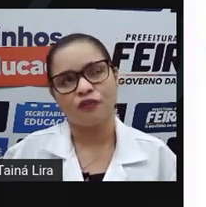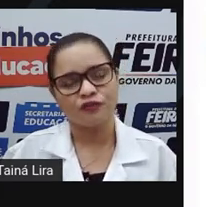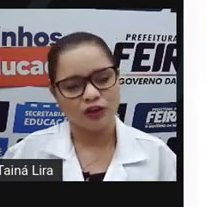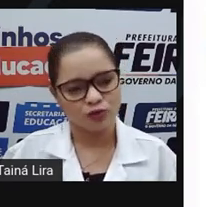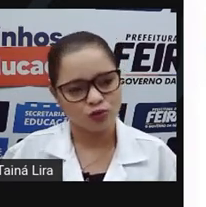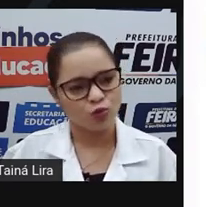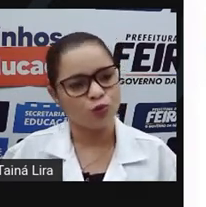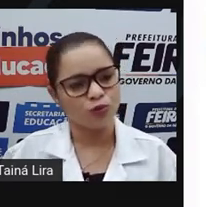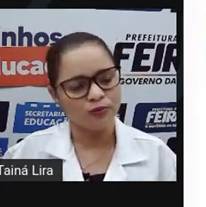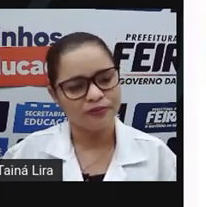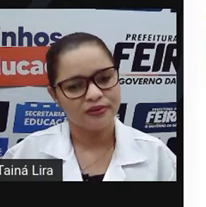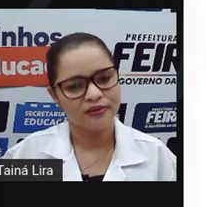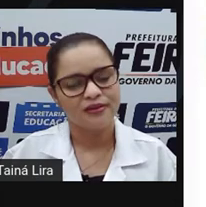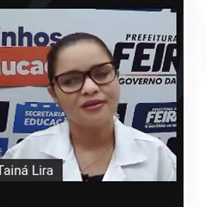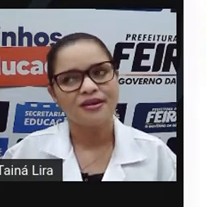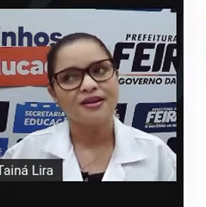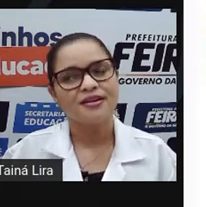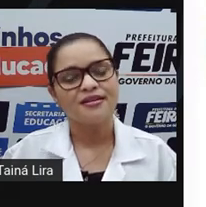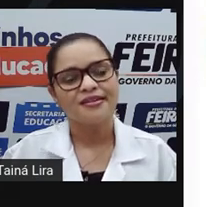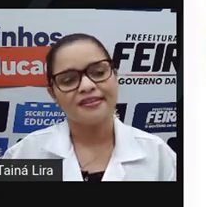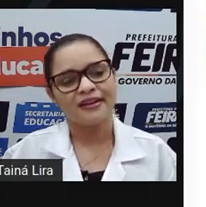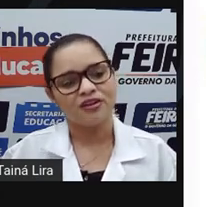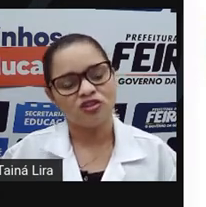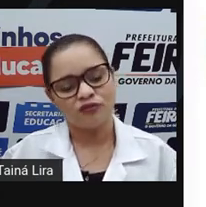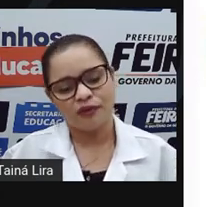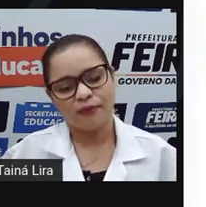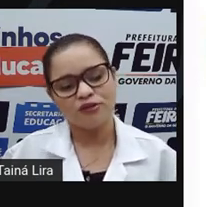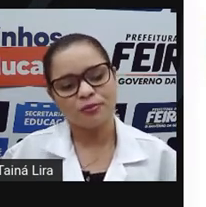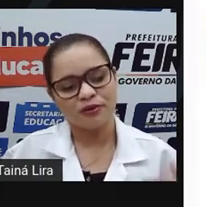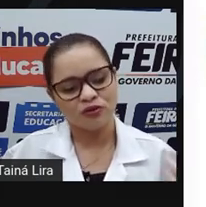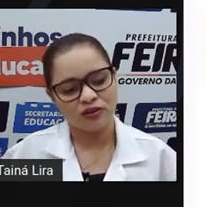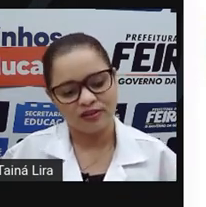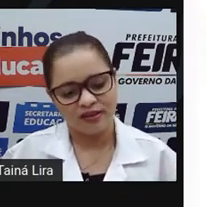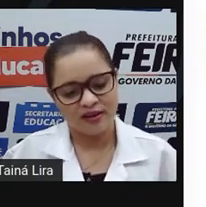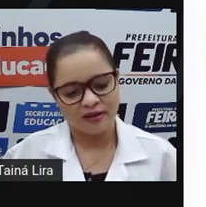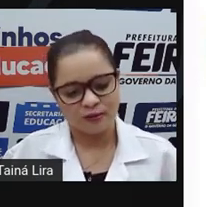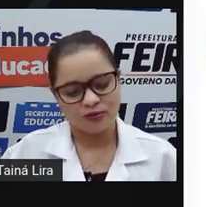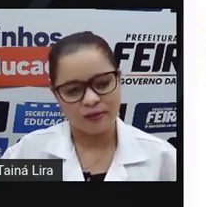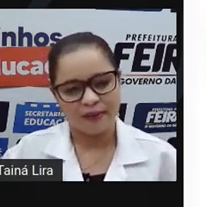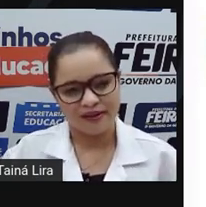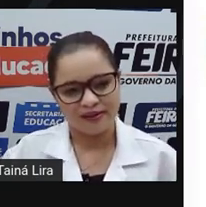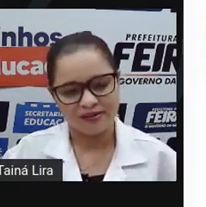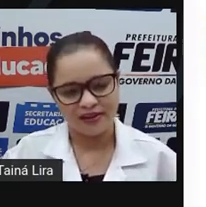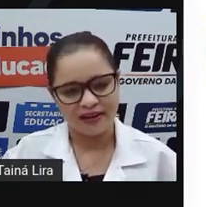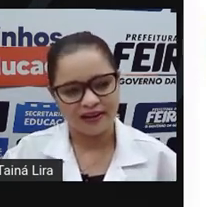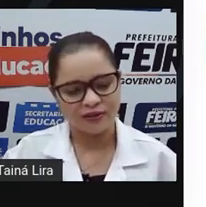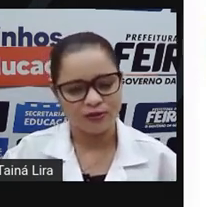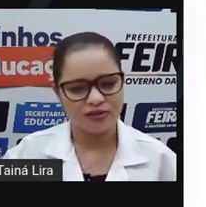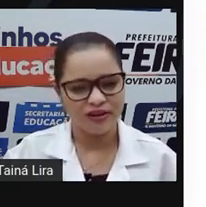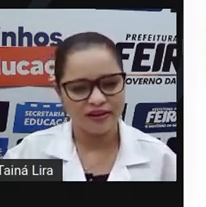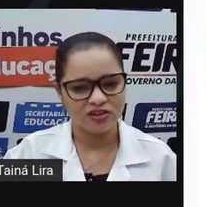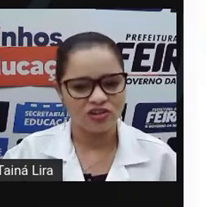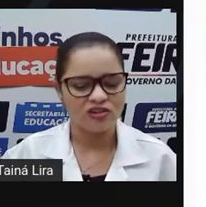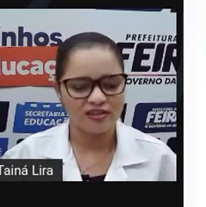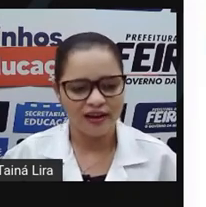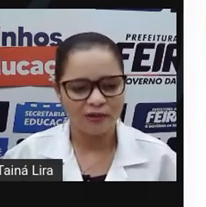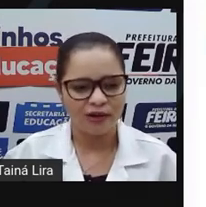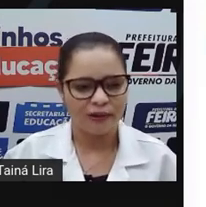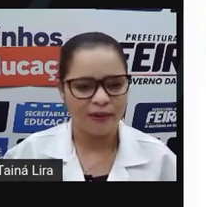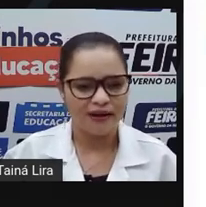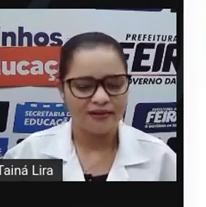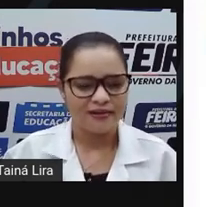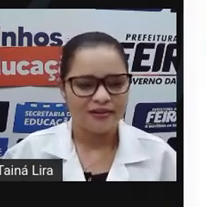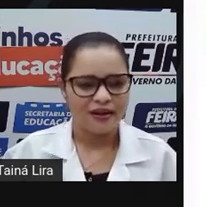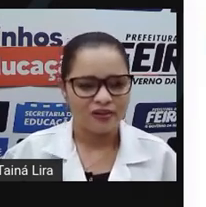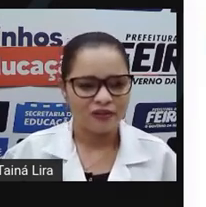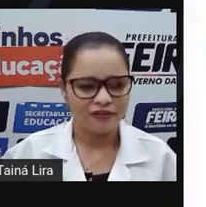gente vai ficar no escuro? Será que a gente não vai mais poder utilizar os aparelhos elétricos? E aí, gente, se a água